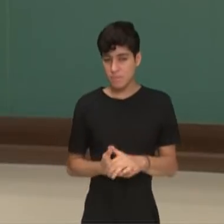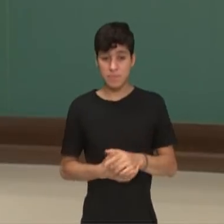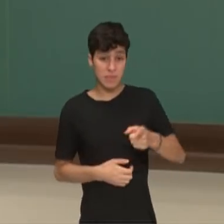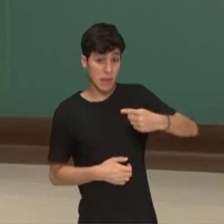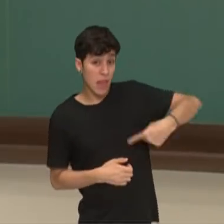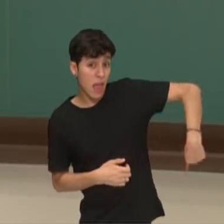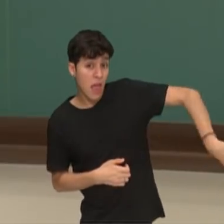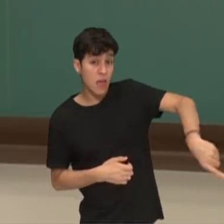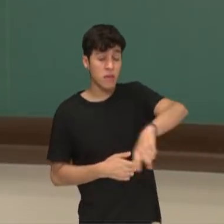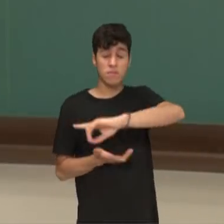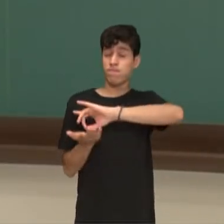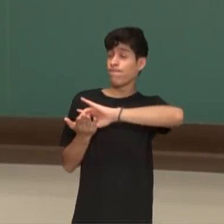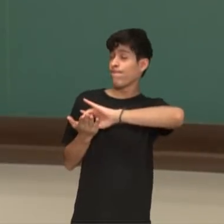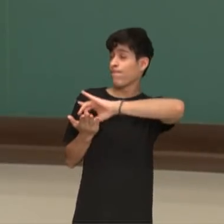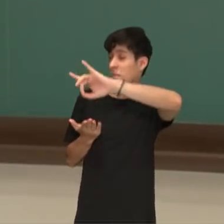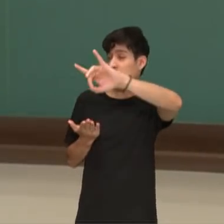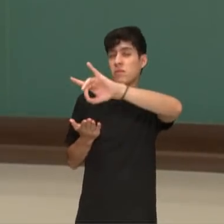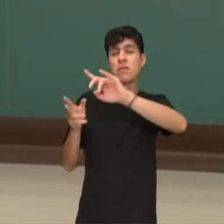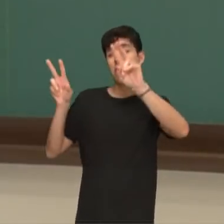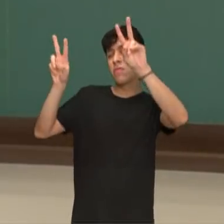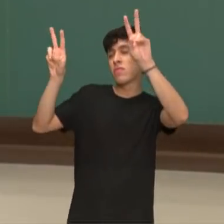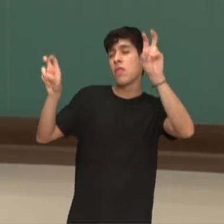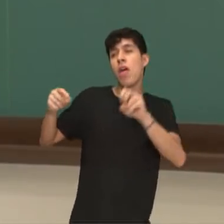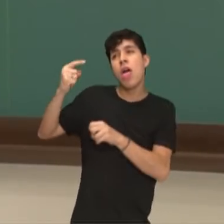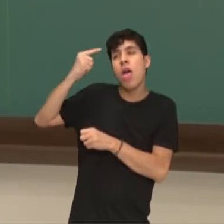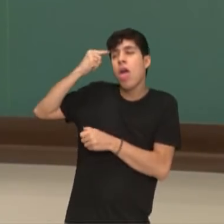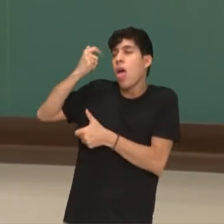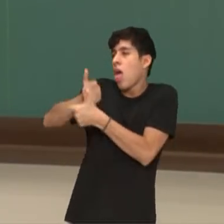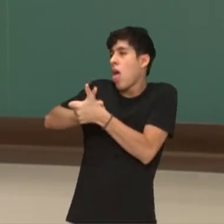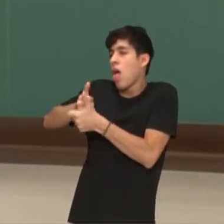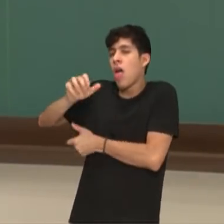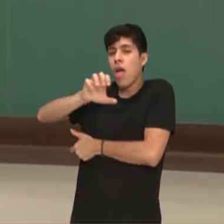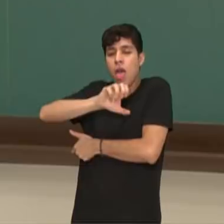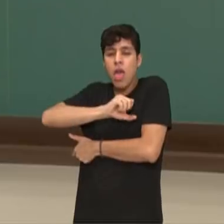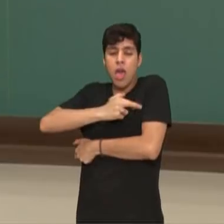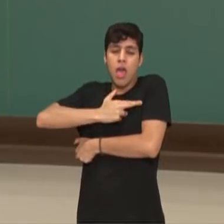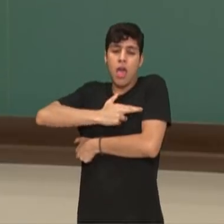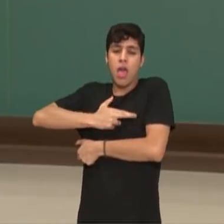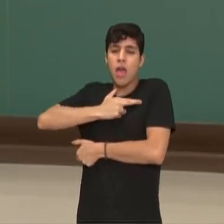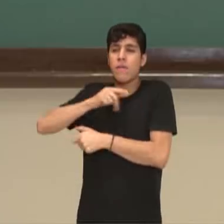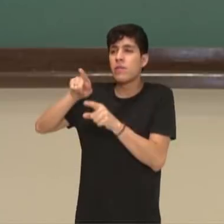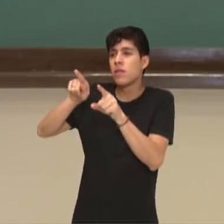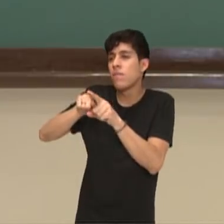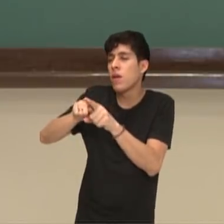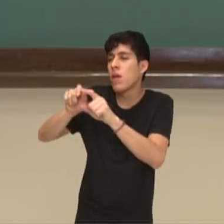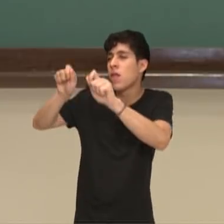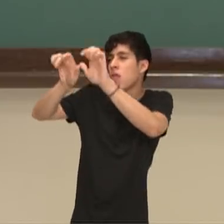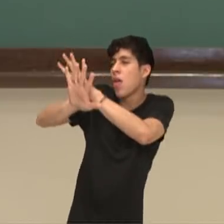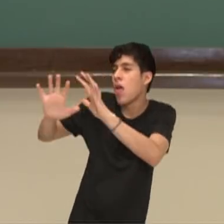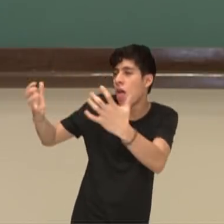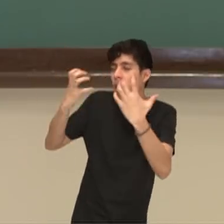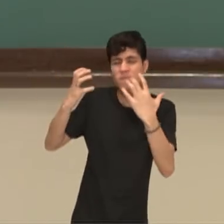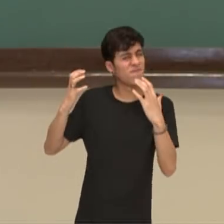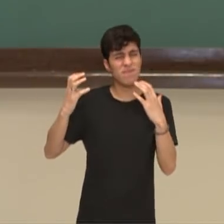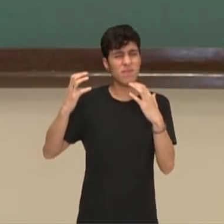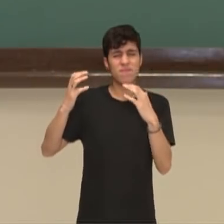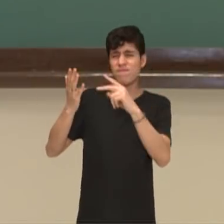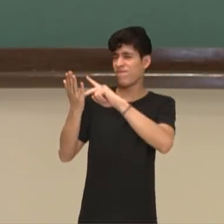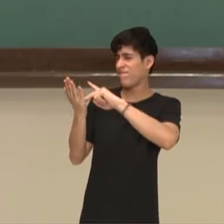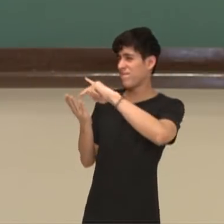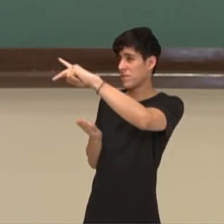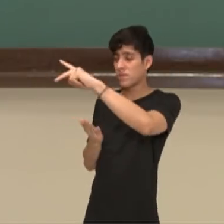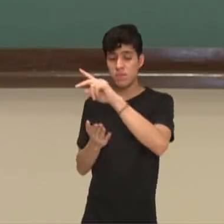Abominavam ideais romantizados e obras expressionistas. Então eles eram mais ligados à razão,